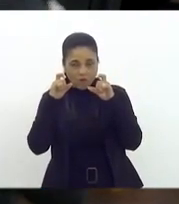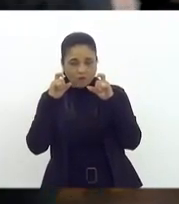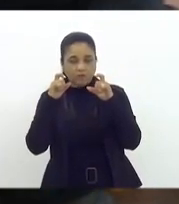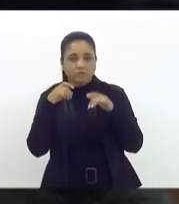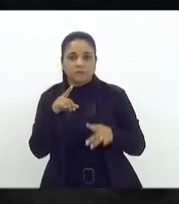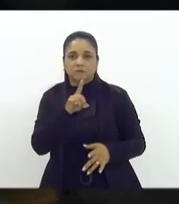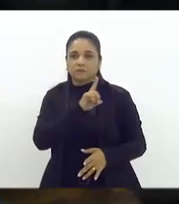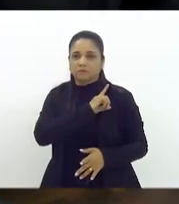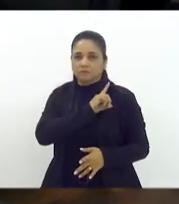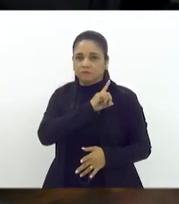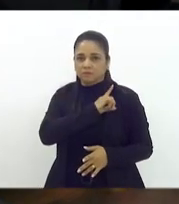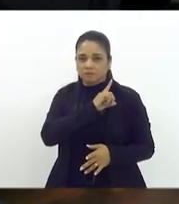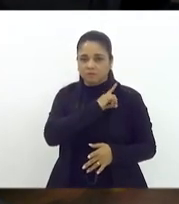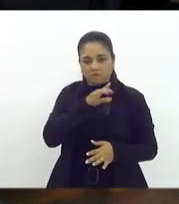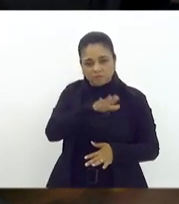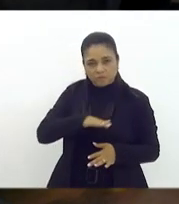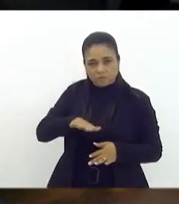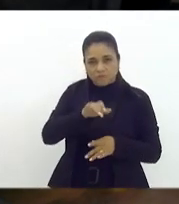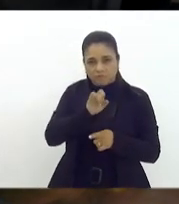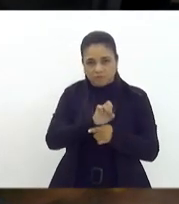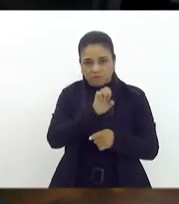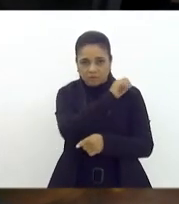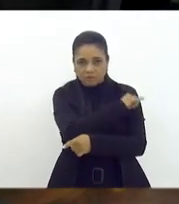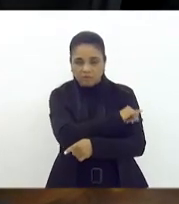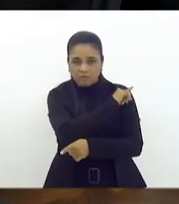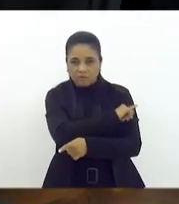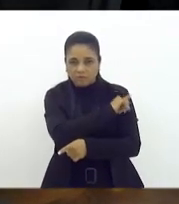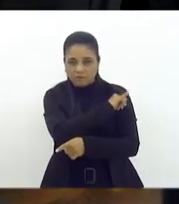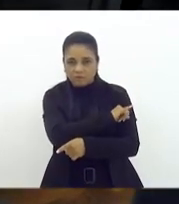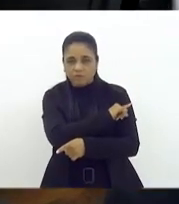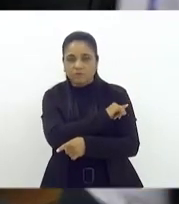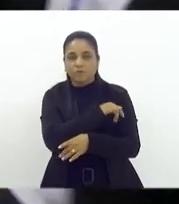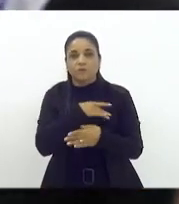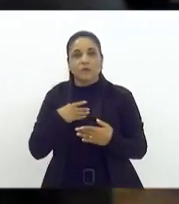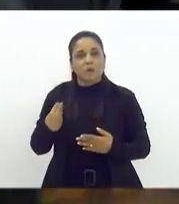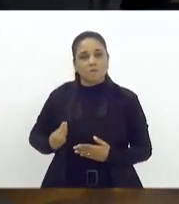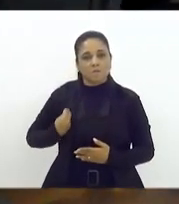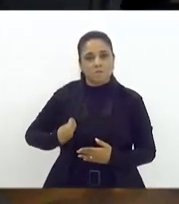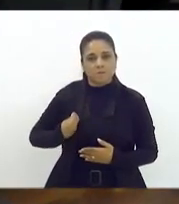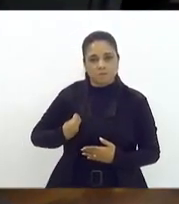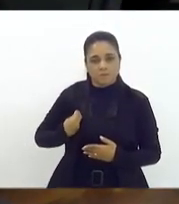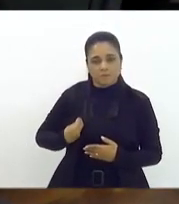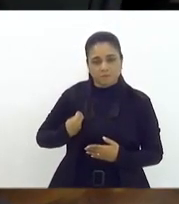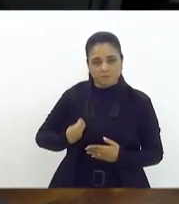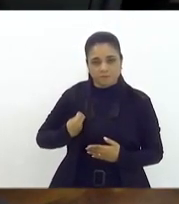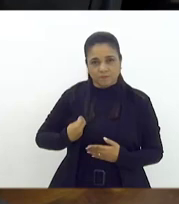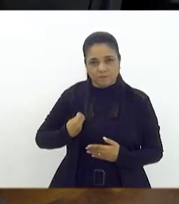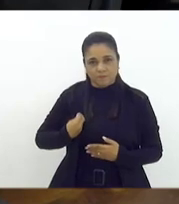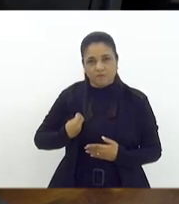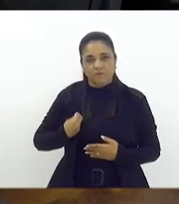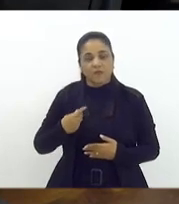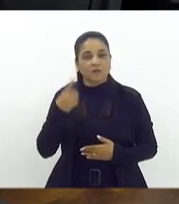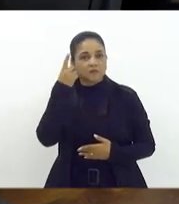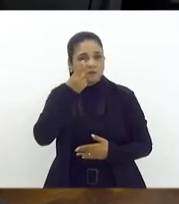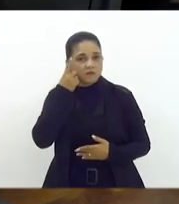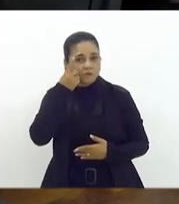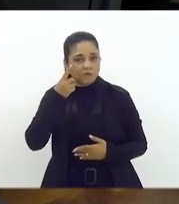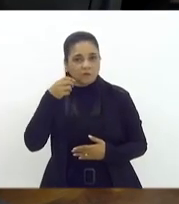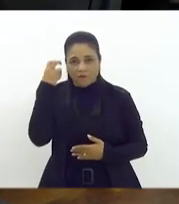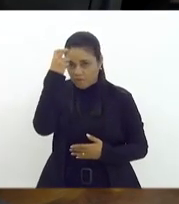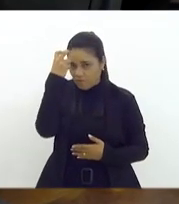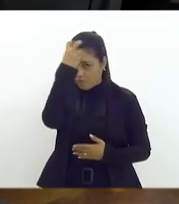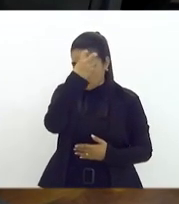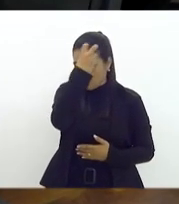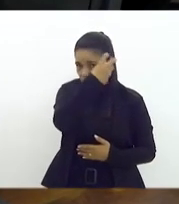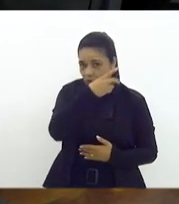nas delegacias de polícia no âmbito do Estado do Rio de Janeiro e contando com a presença das senhoras deputada Verônica